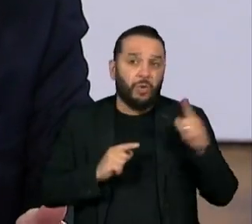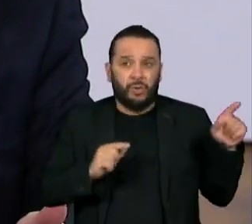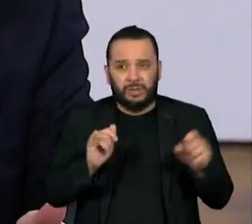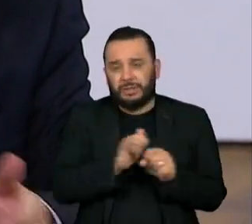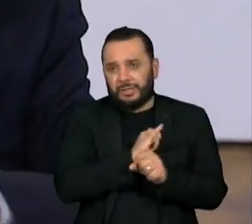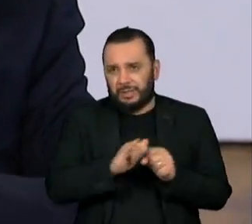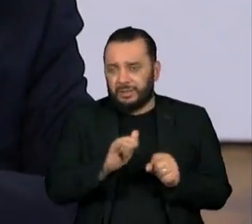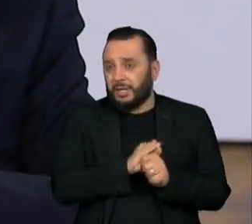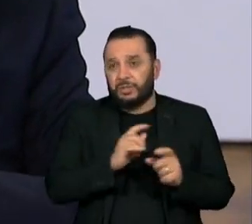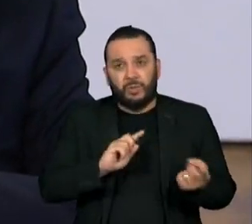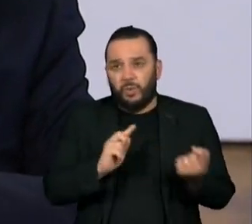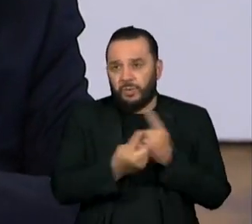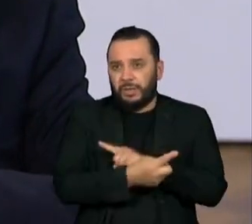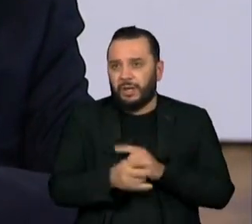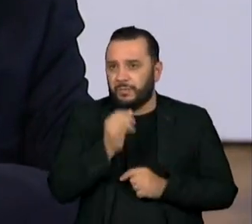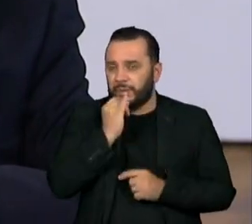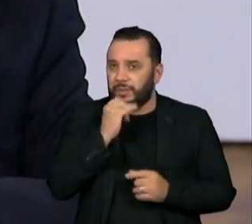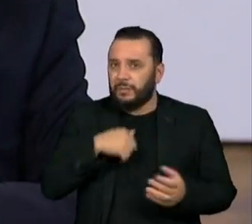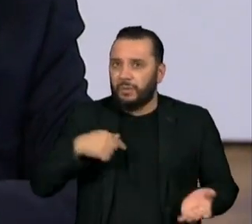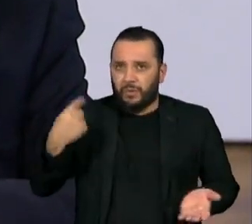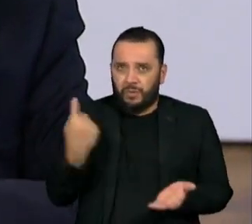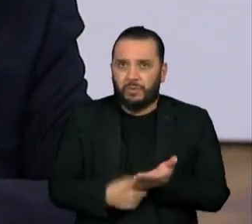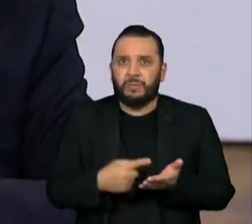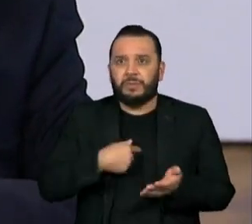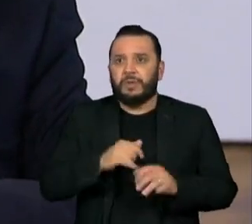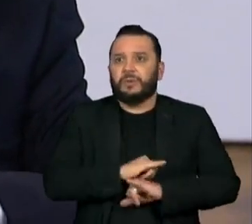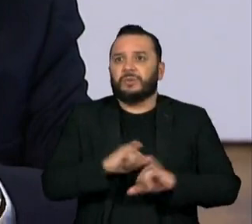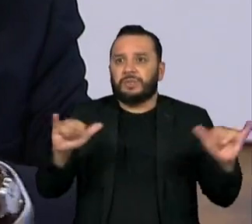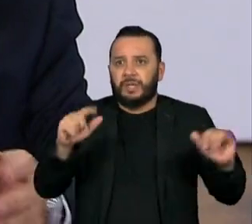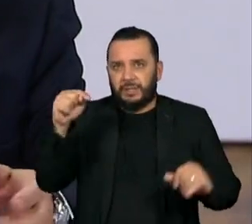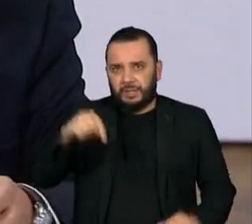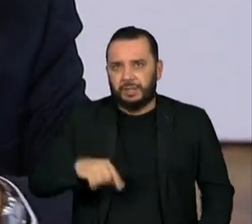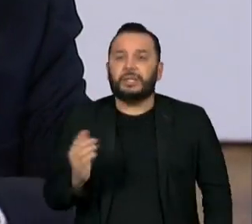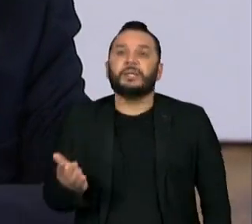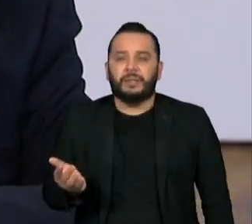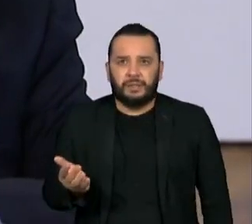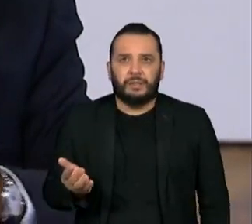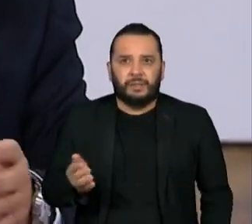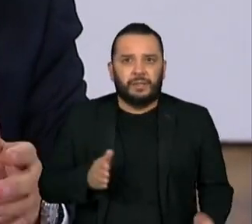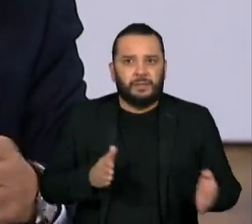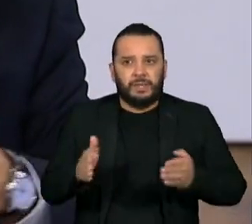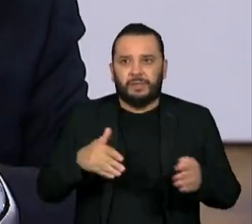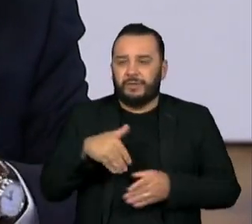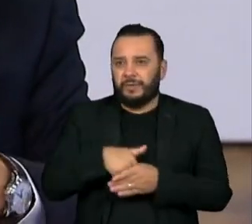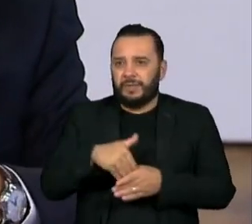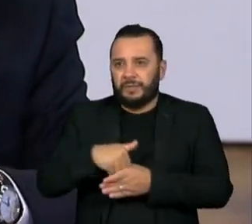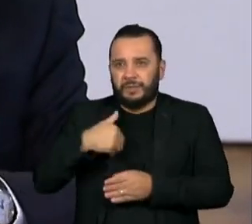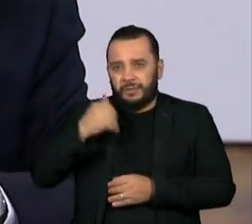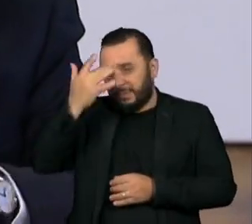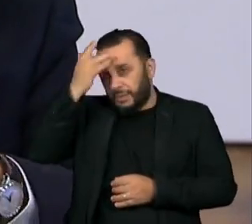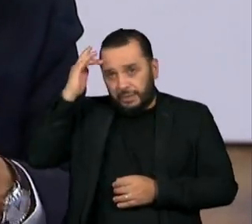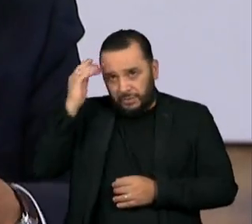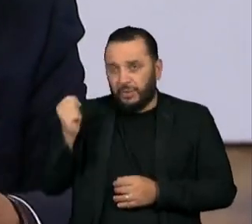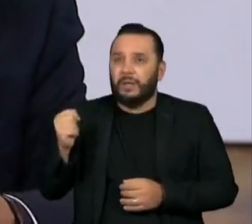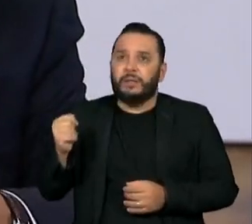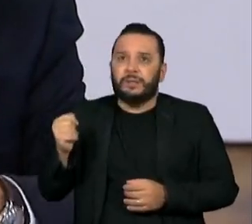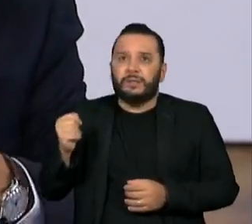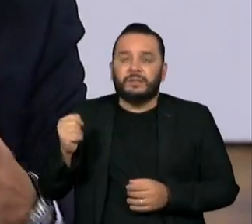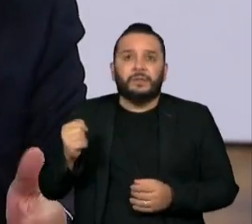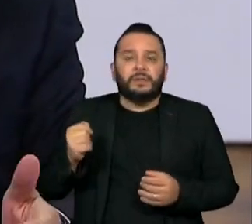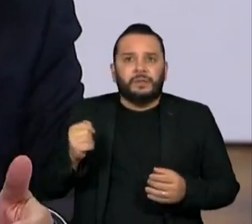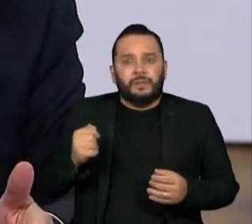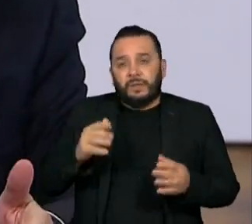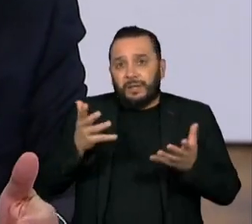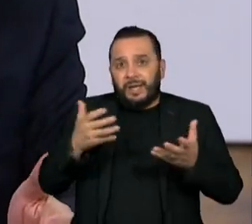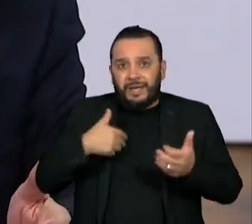oposta por exemplo compromisso que eu já vi anunciados aqui isso é combinar com a direção todo mundo que não quer ficar atrás de alguém que